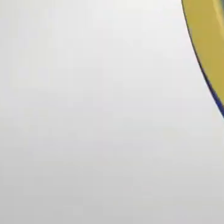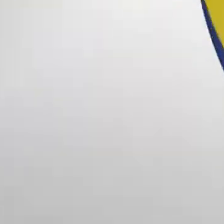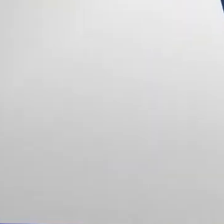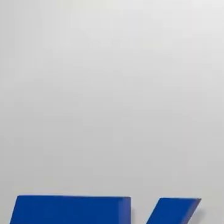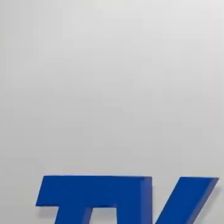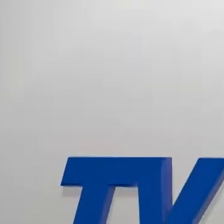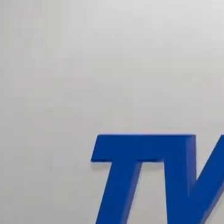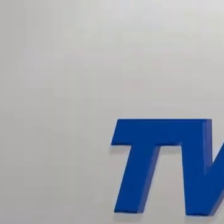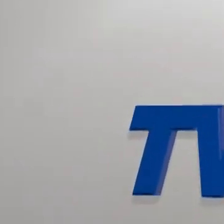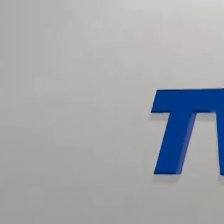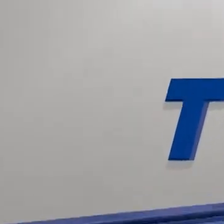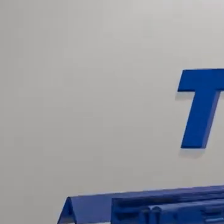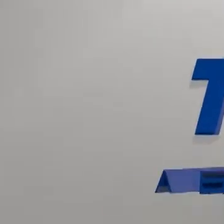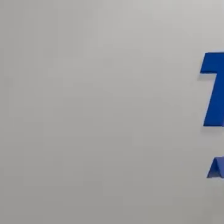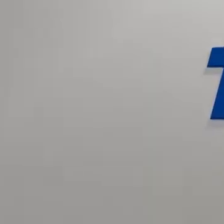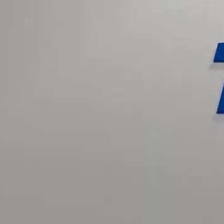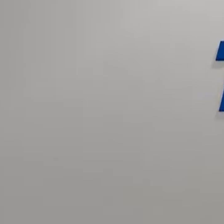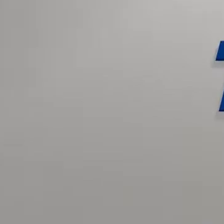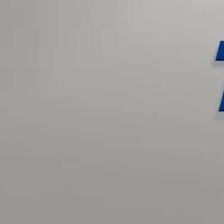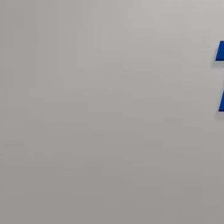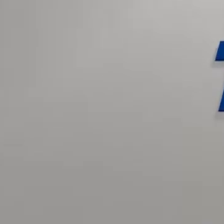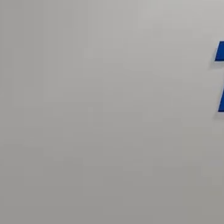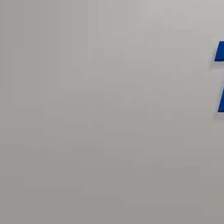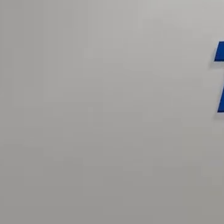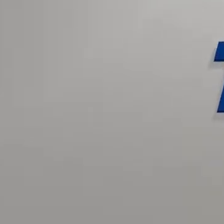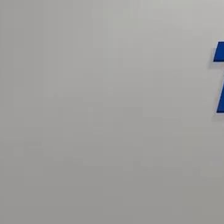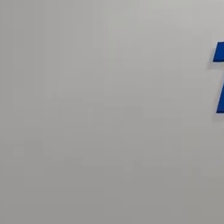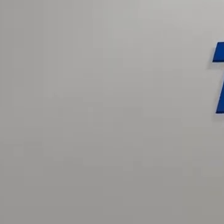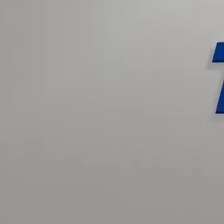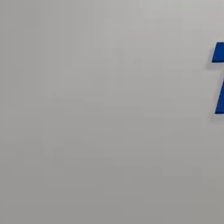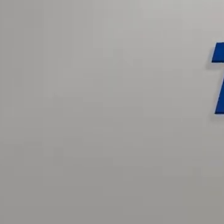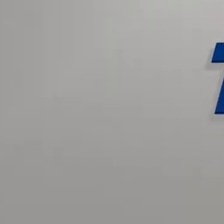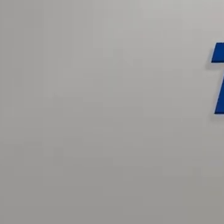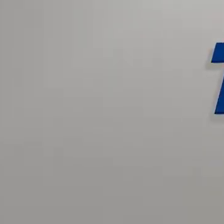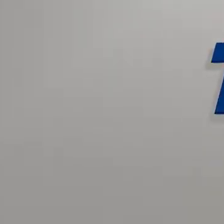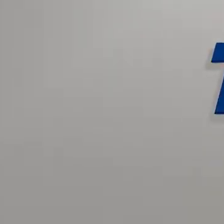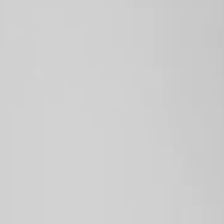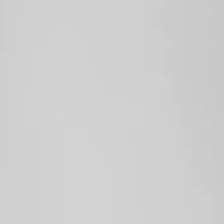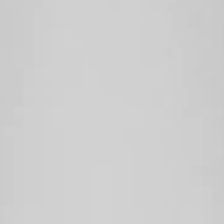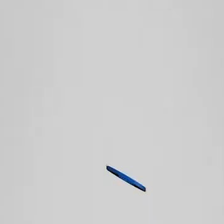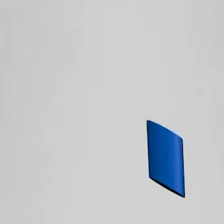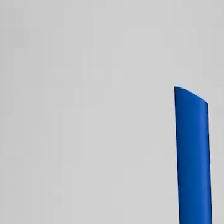TV Fortaleza, a emissora da Casa do Povo.